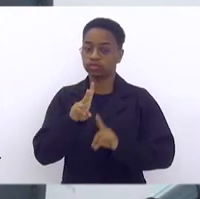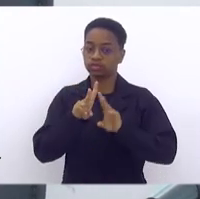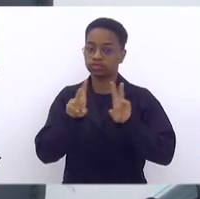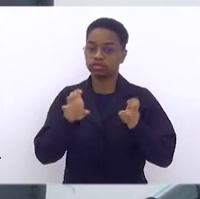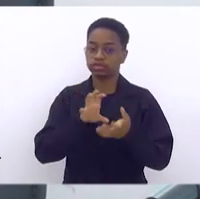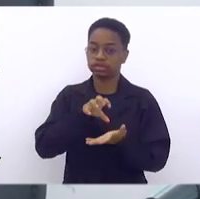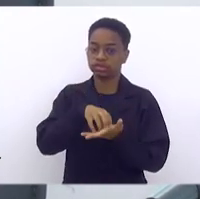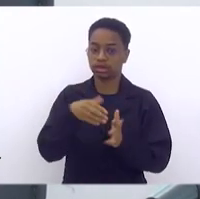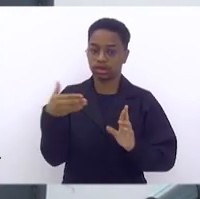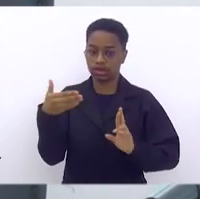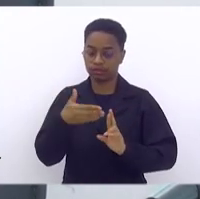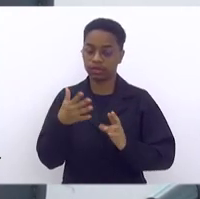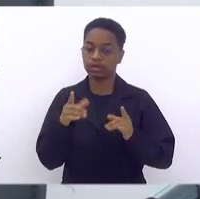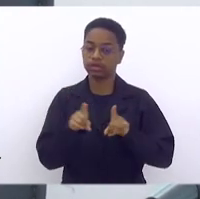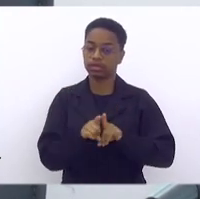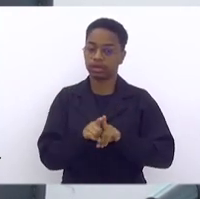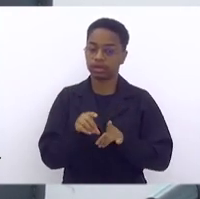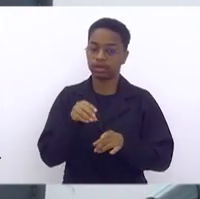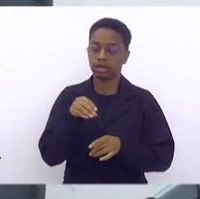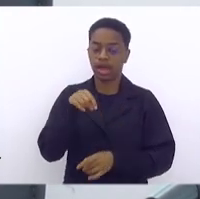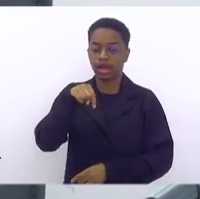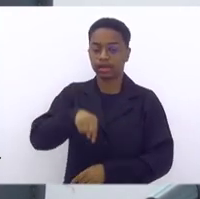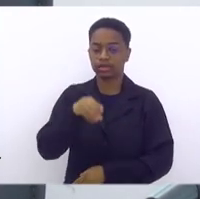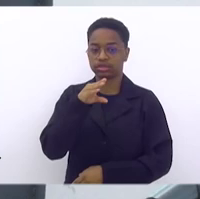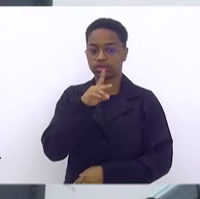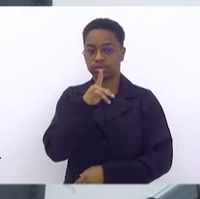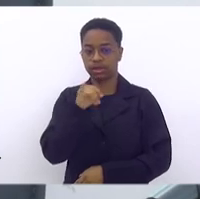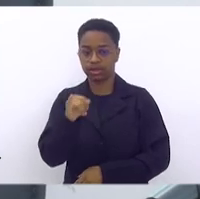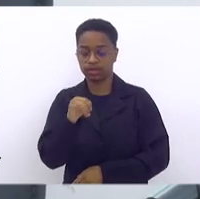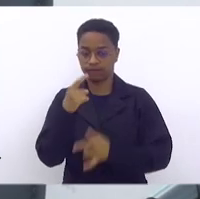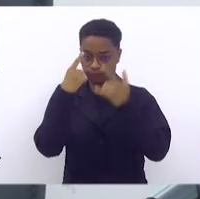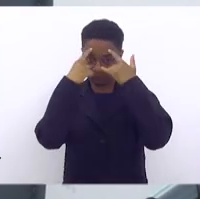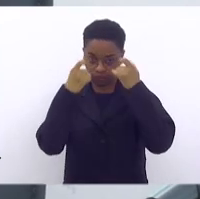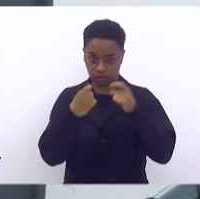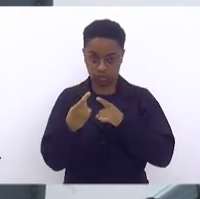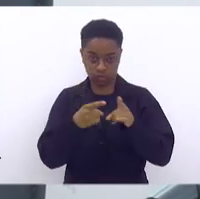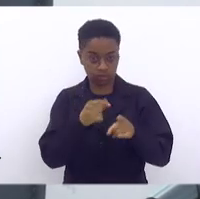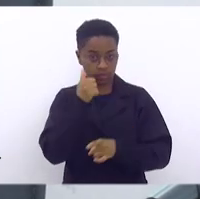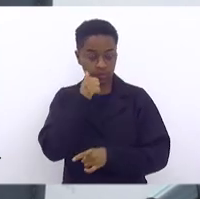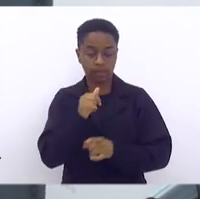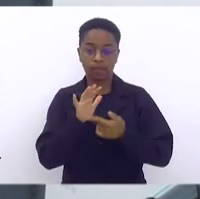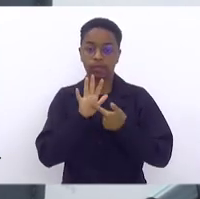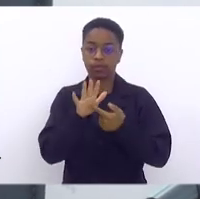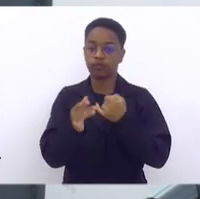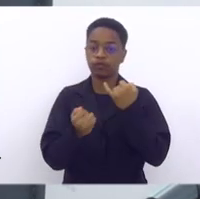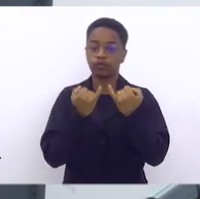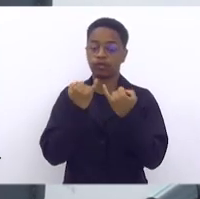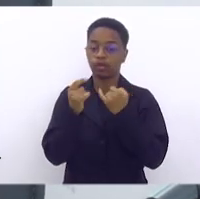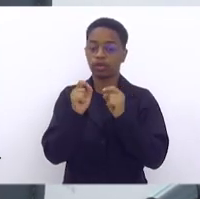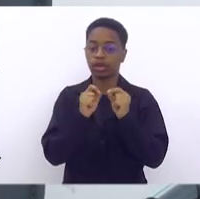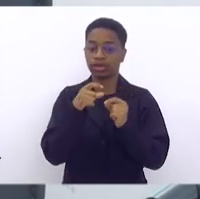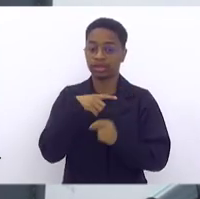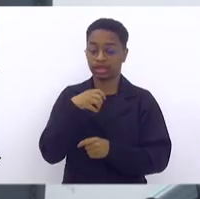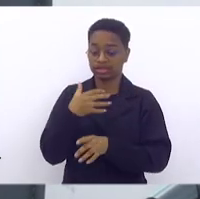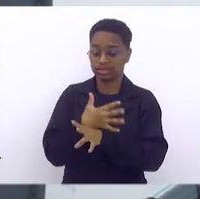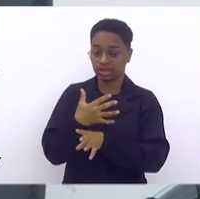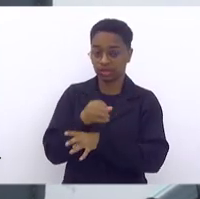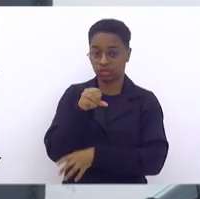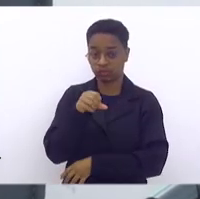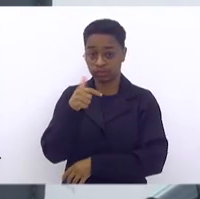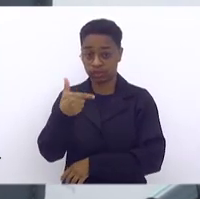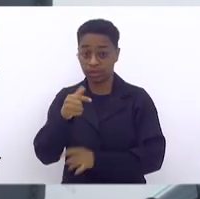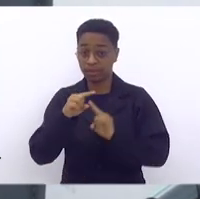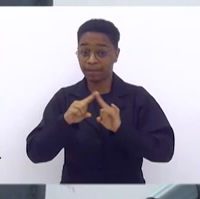e lembrando que nas CPIs da violência contra a mulher surgiu o dado que dos 92 municípios,